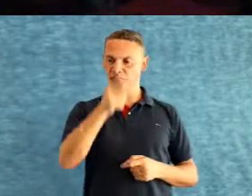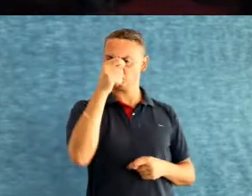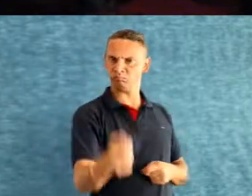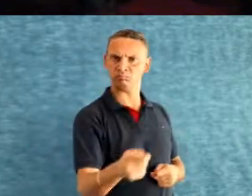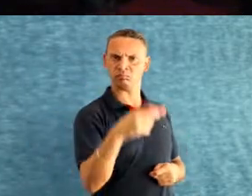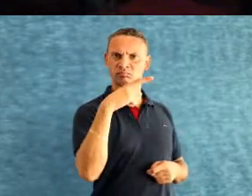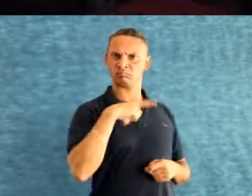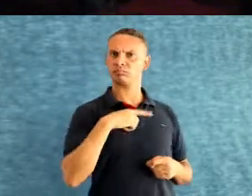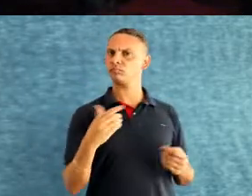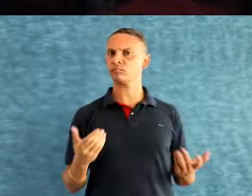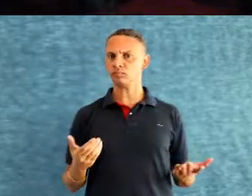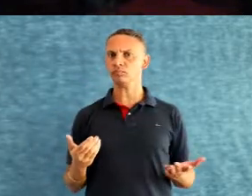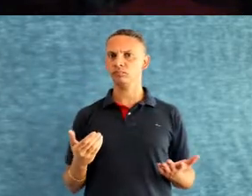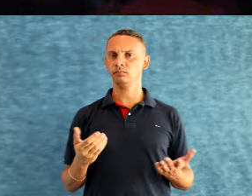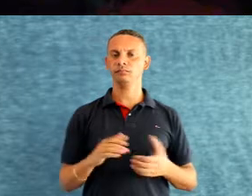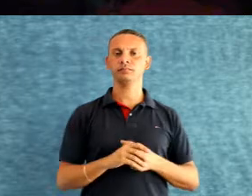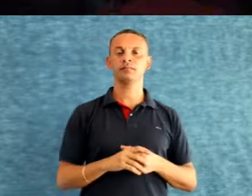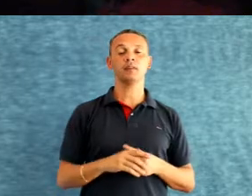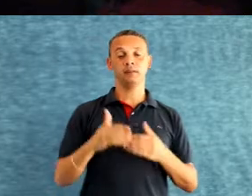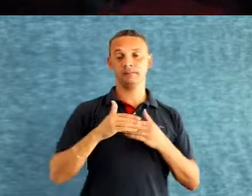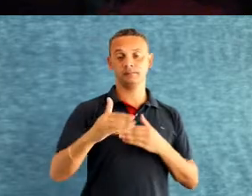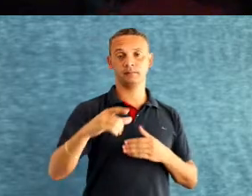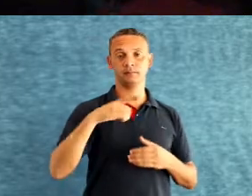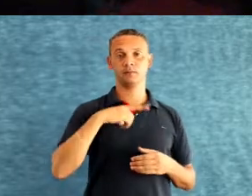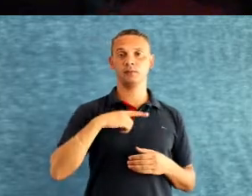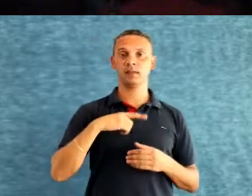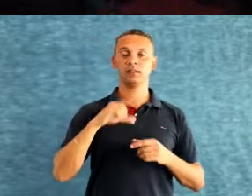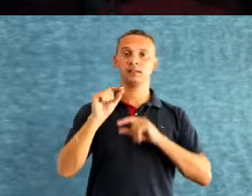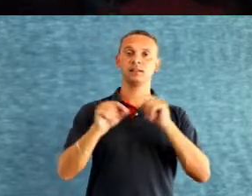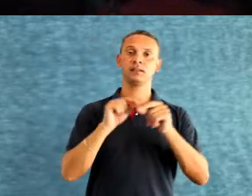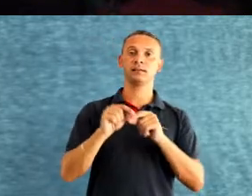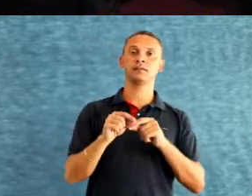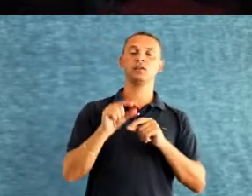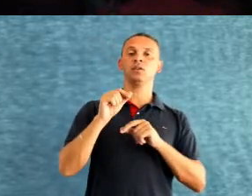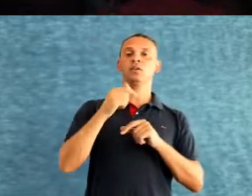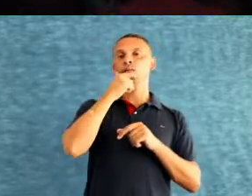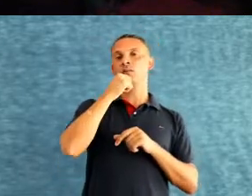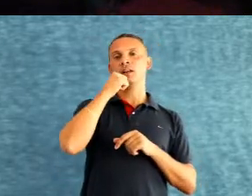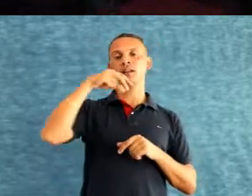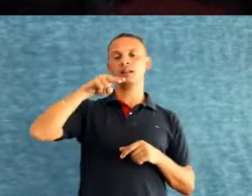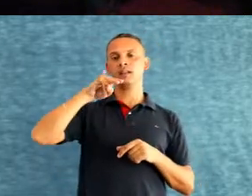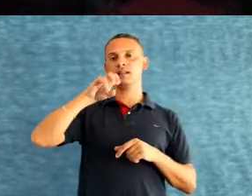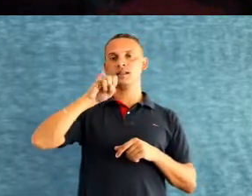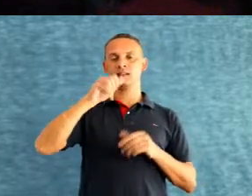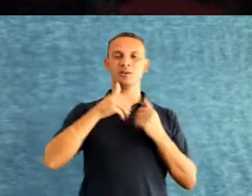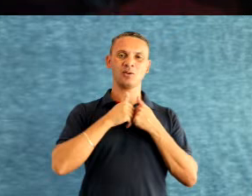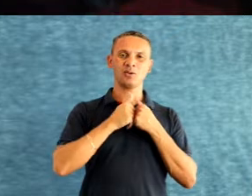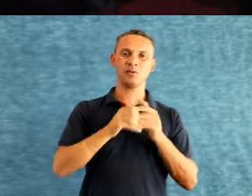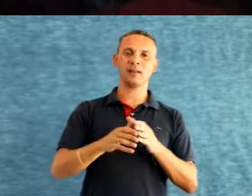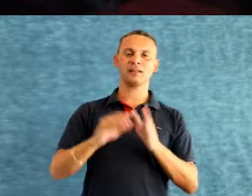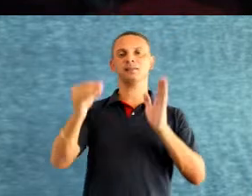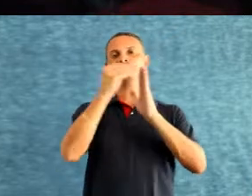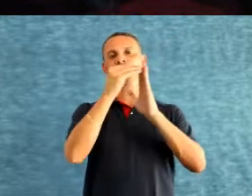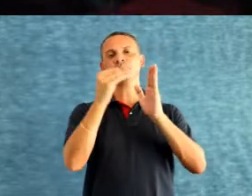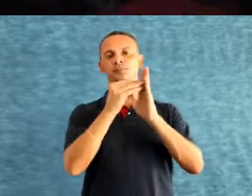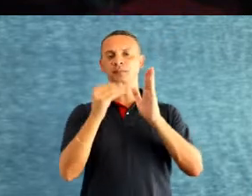favor dos cativos. Foi a partir desse livro, principalmente, que Nísia Floresta passou a ser citada como